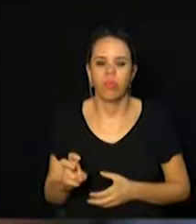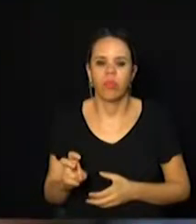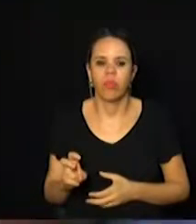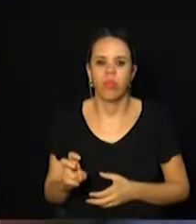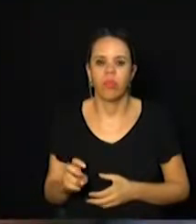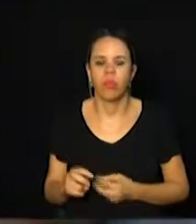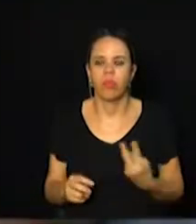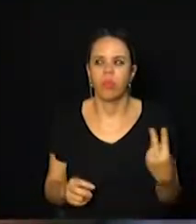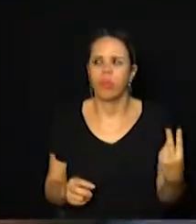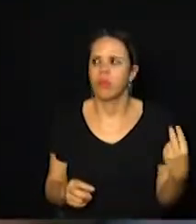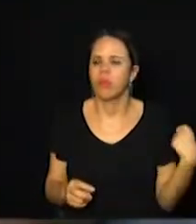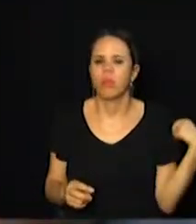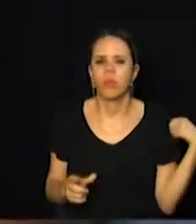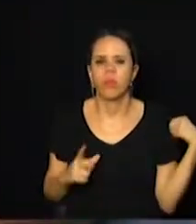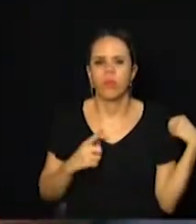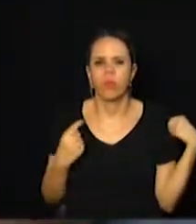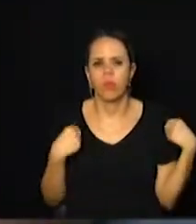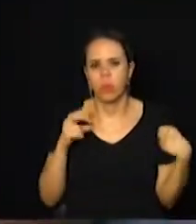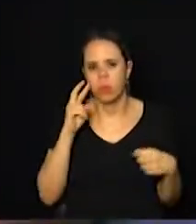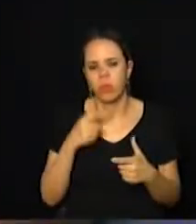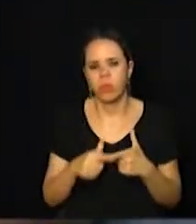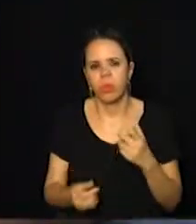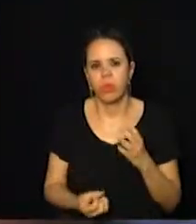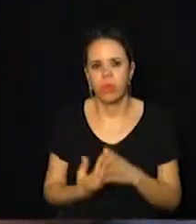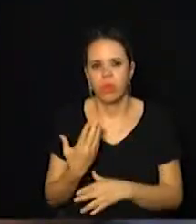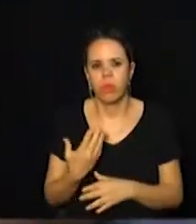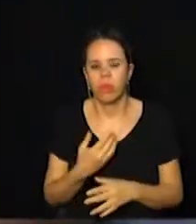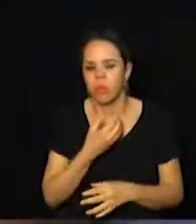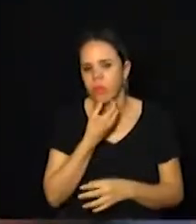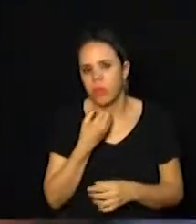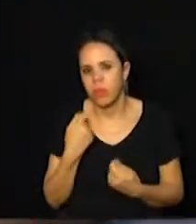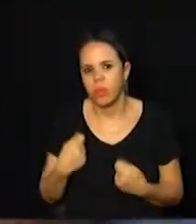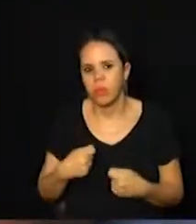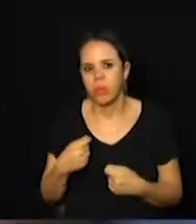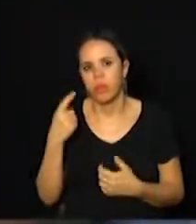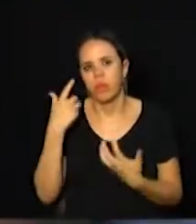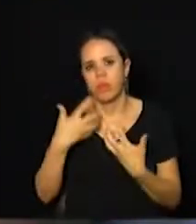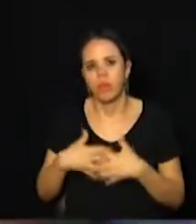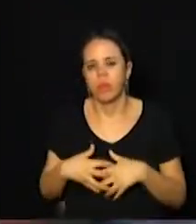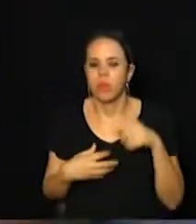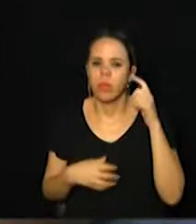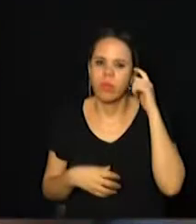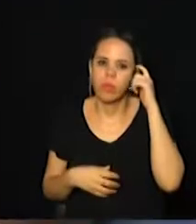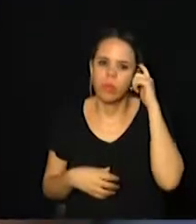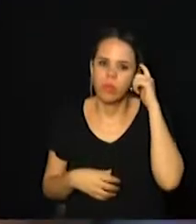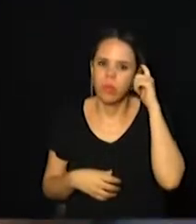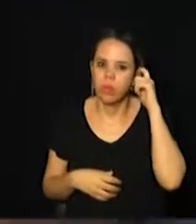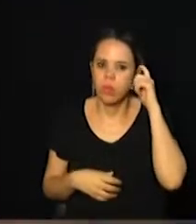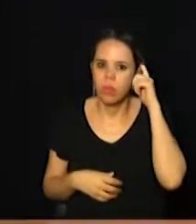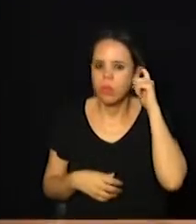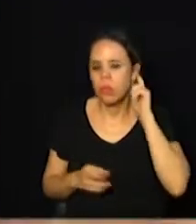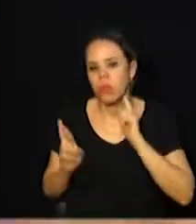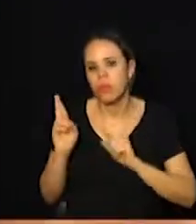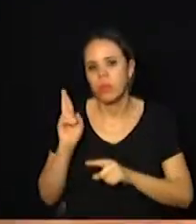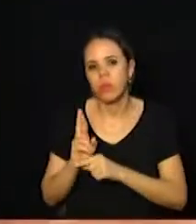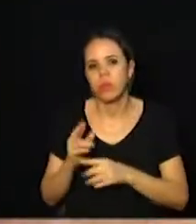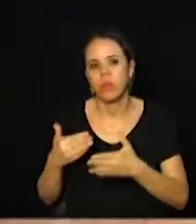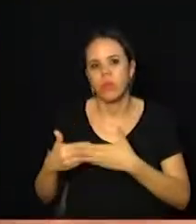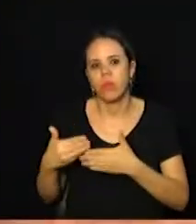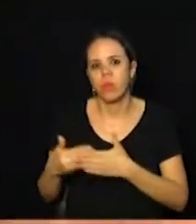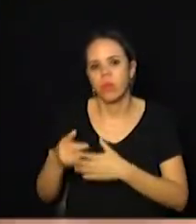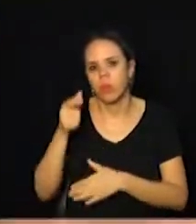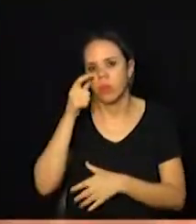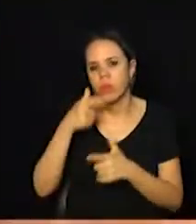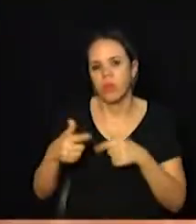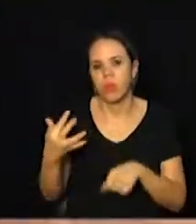nos sentir de hoje nós estamos vendo os acontecimentos que precisamos pensar apresentando Ribeirão Preto